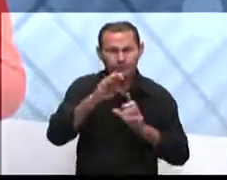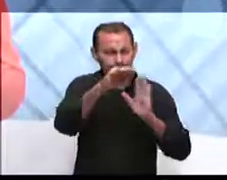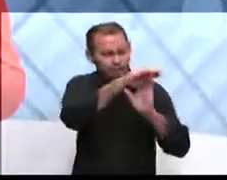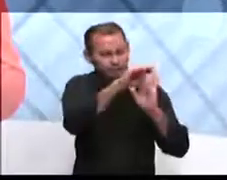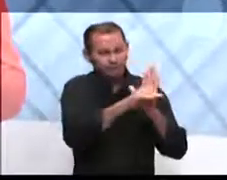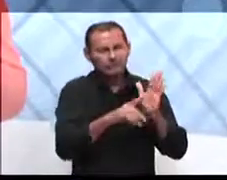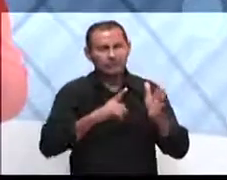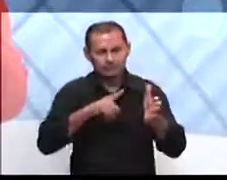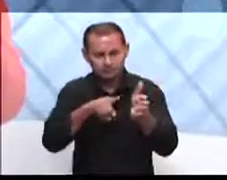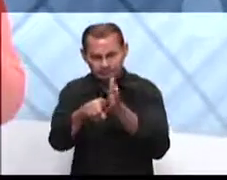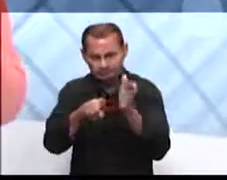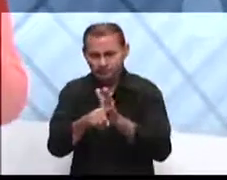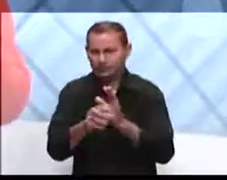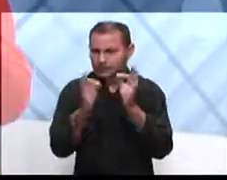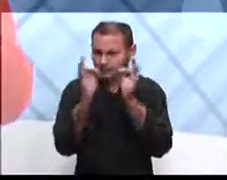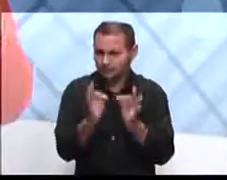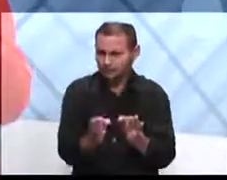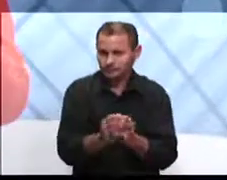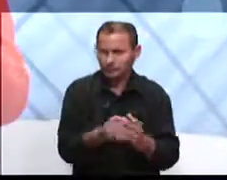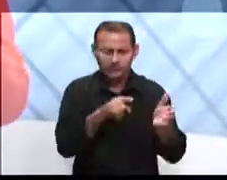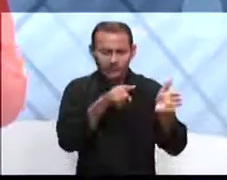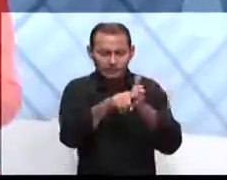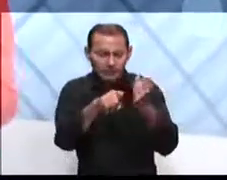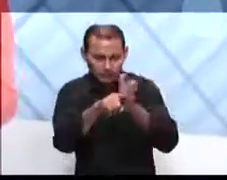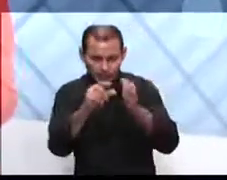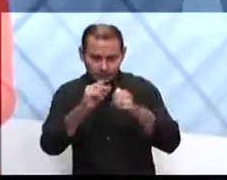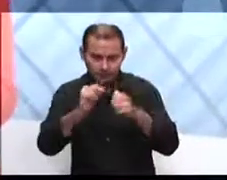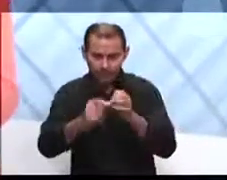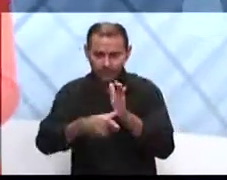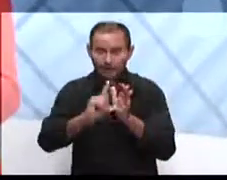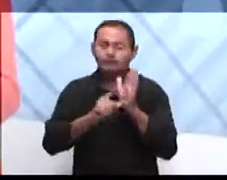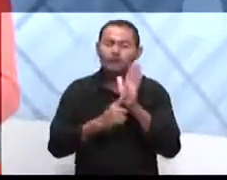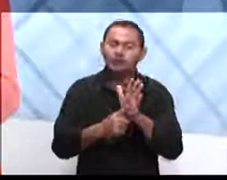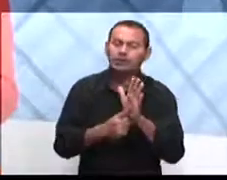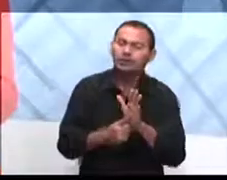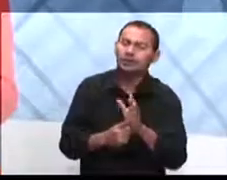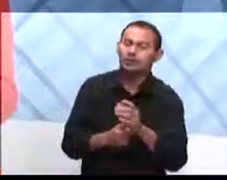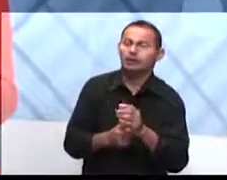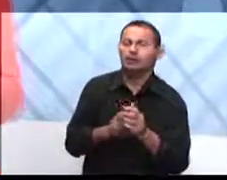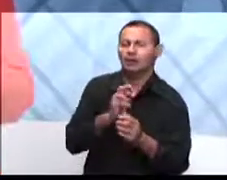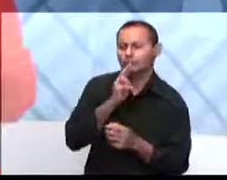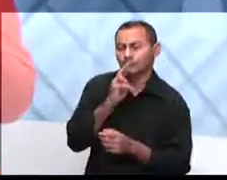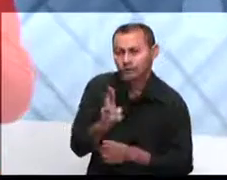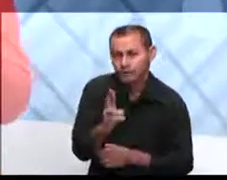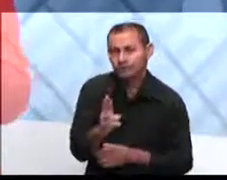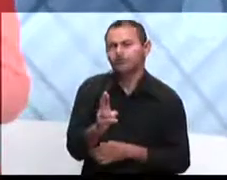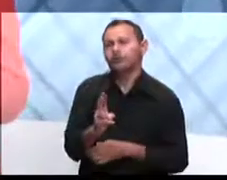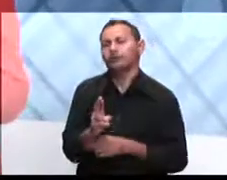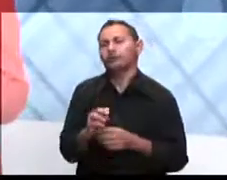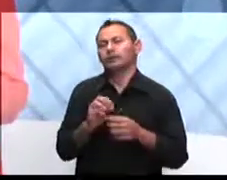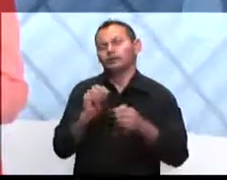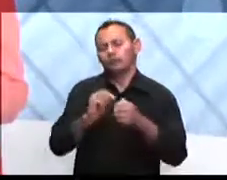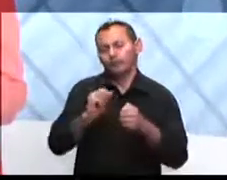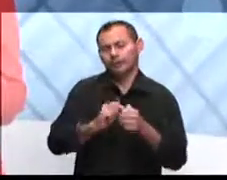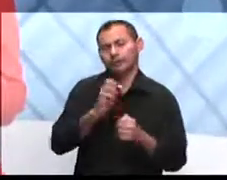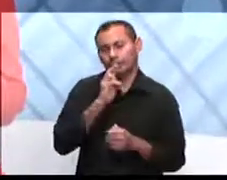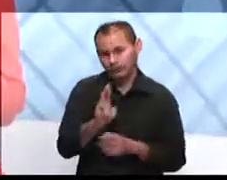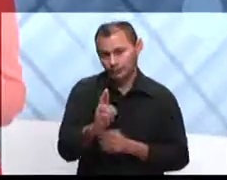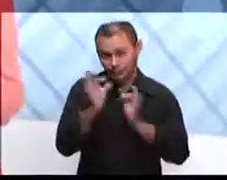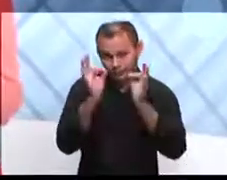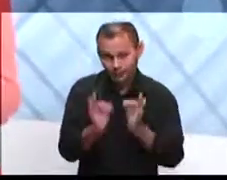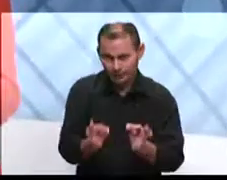perguntas ali, né? Então, são justamente essas perguntas a serem resolvidas ou respondidas,